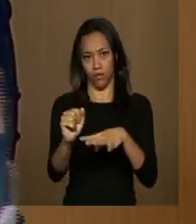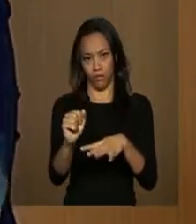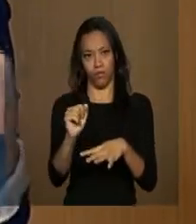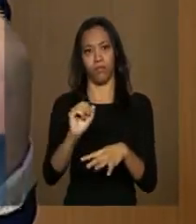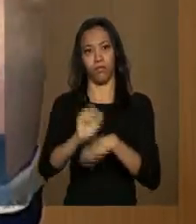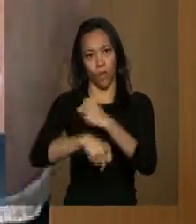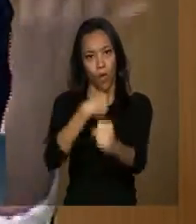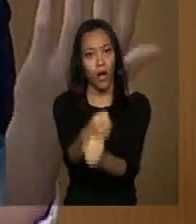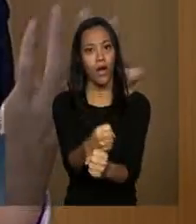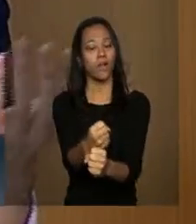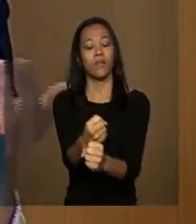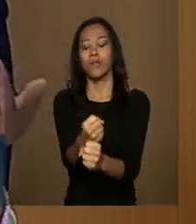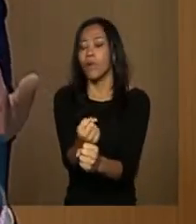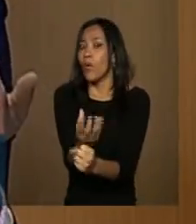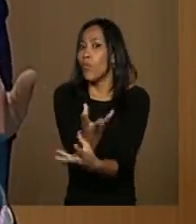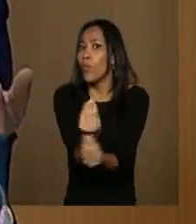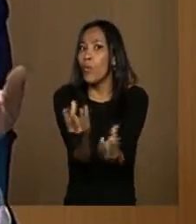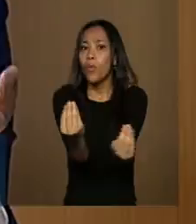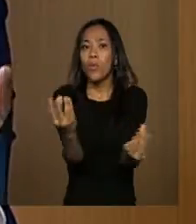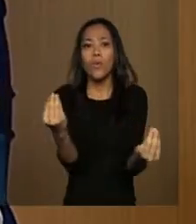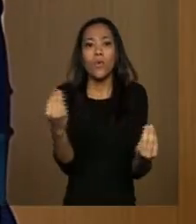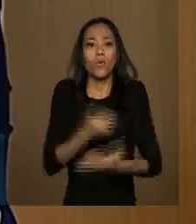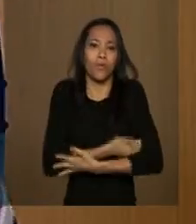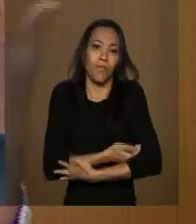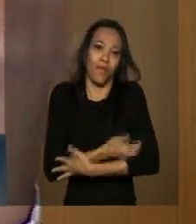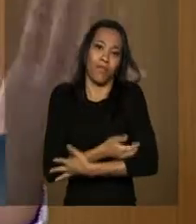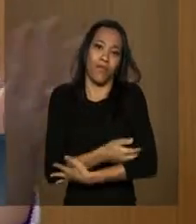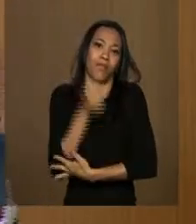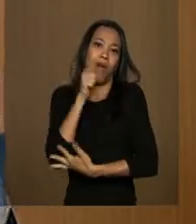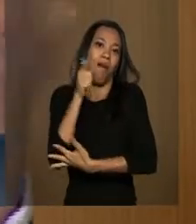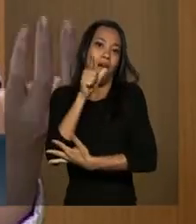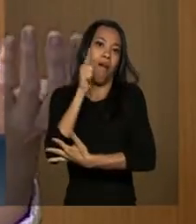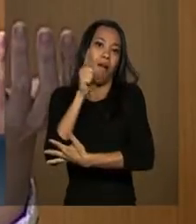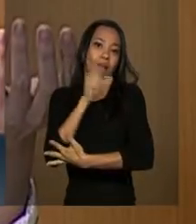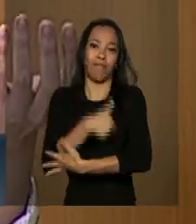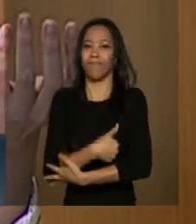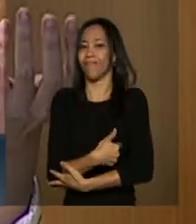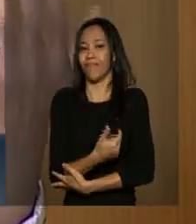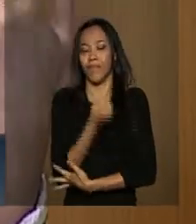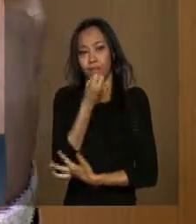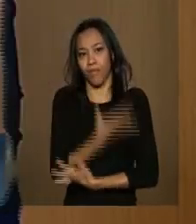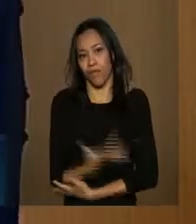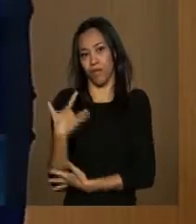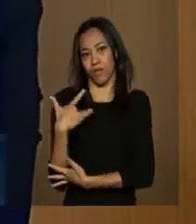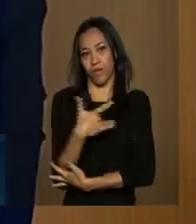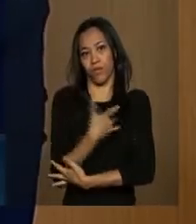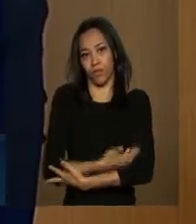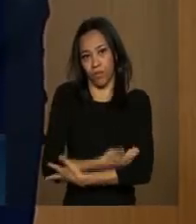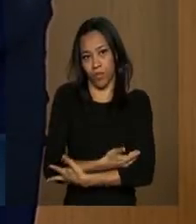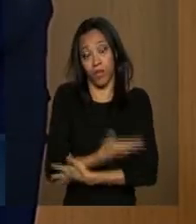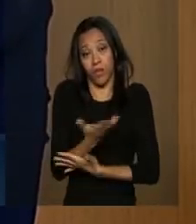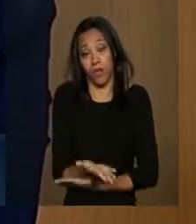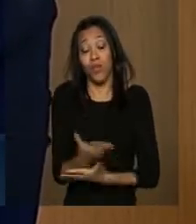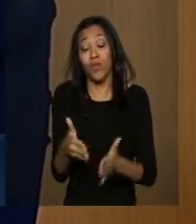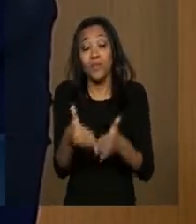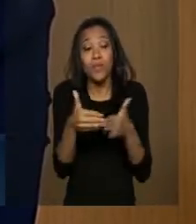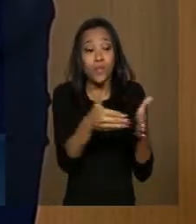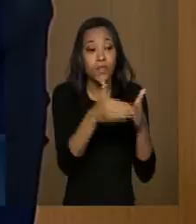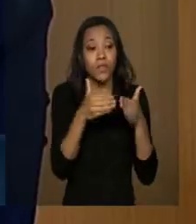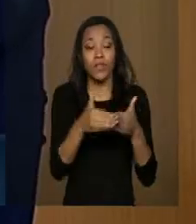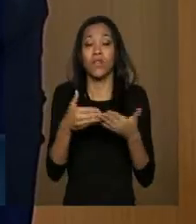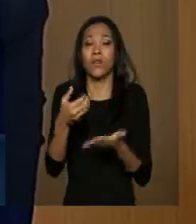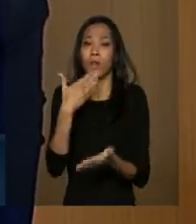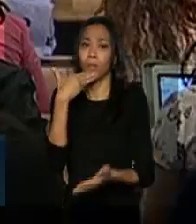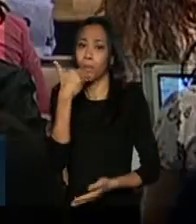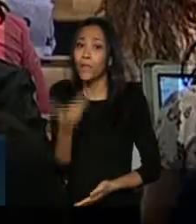milhares, trilhares de bebês nesse mundo inteiro é indescritível. Então, eu queria pedir o apoio de todos vocês que estão aqui